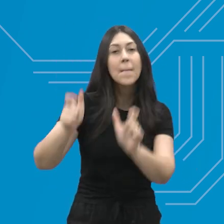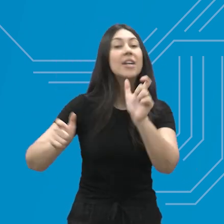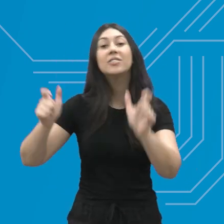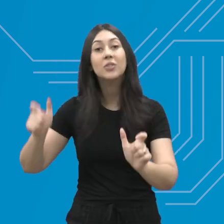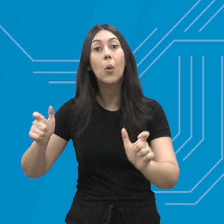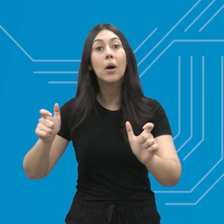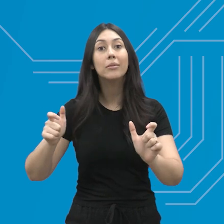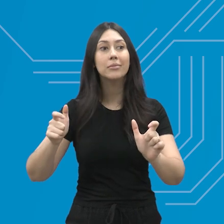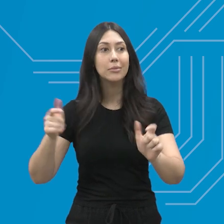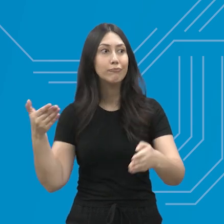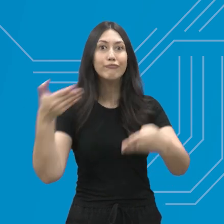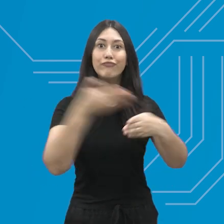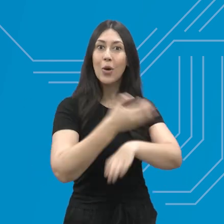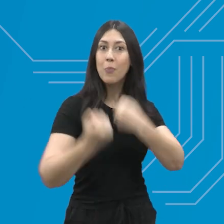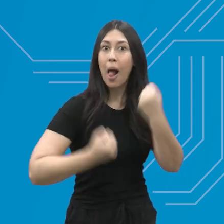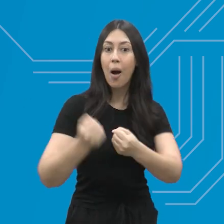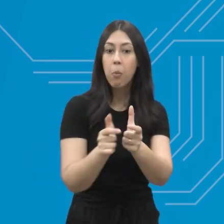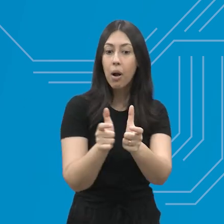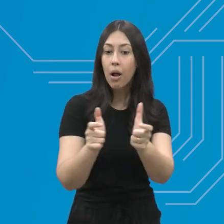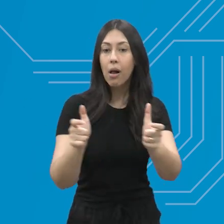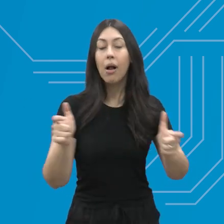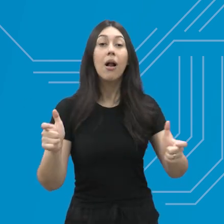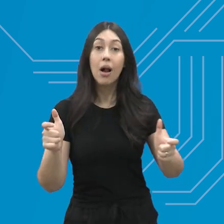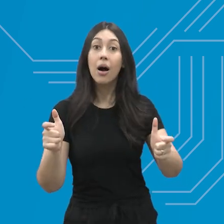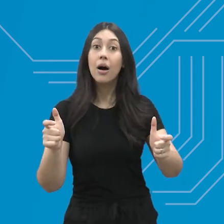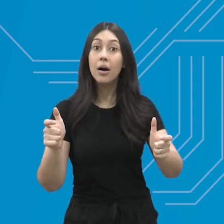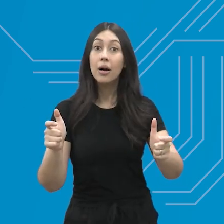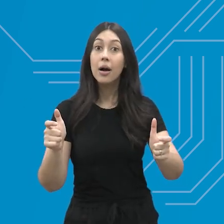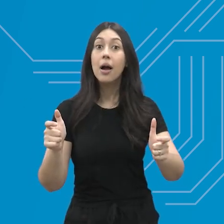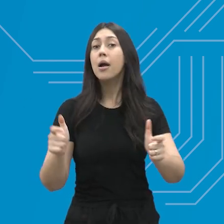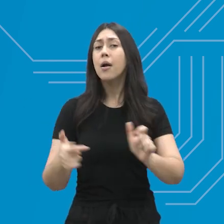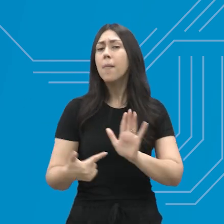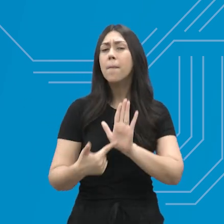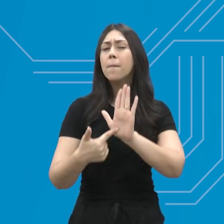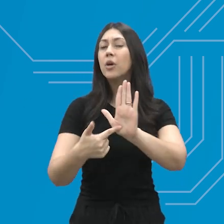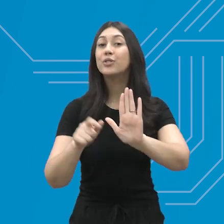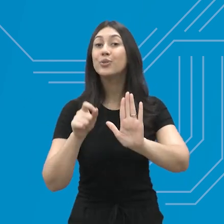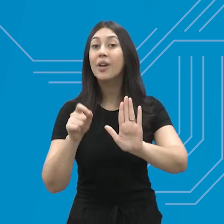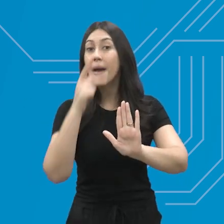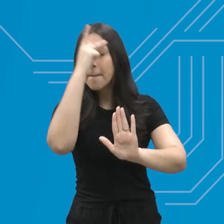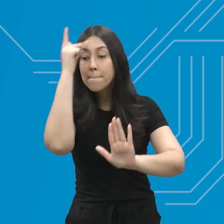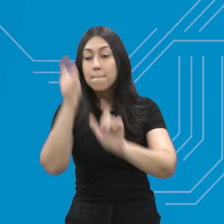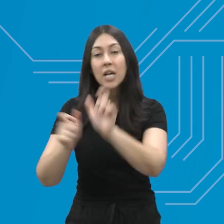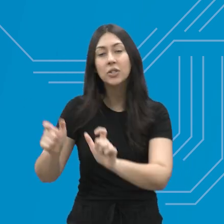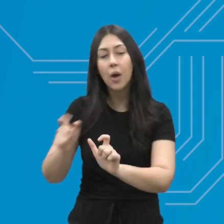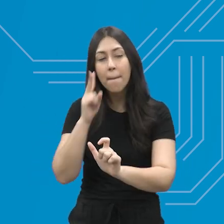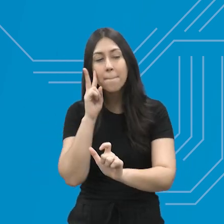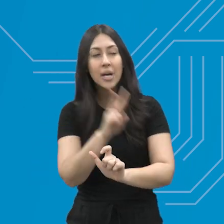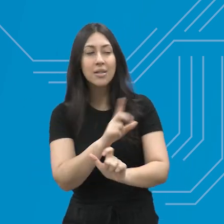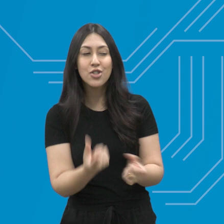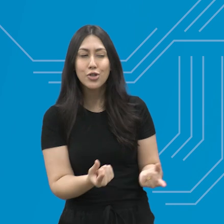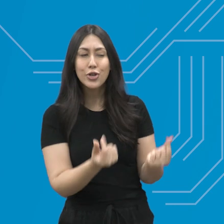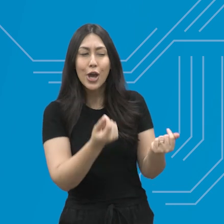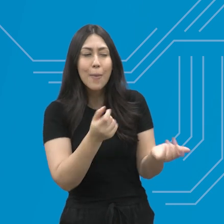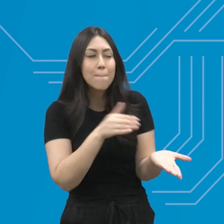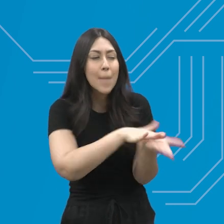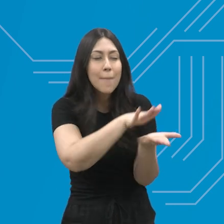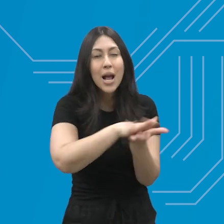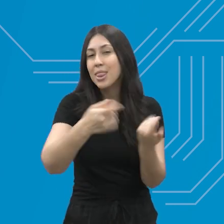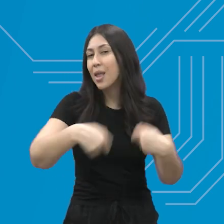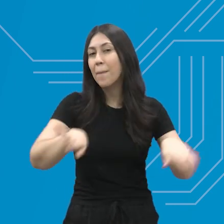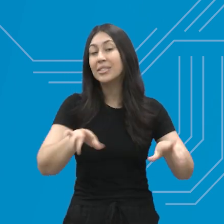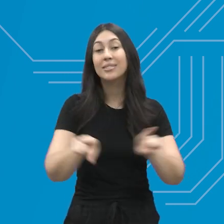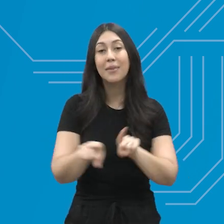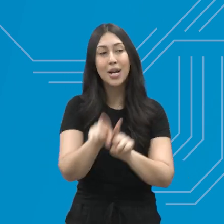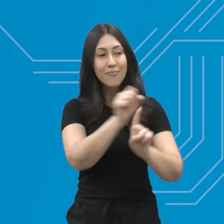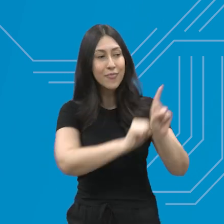de pessoas que aderiram à modalidade cresceu. E entre as razões apontadas para a alta procura pelo esporte estão o custo baixo